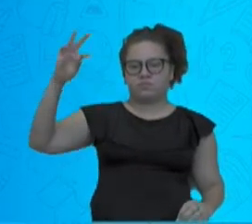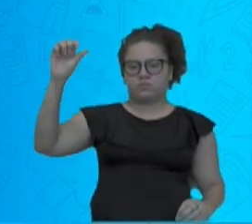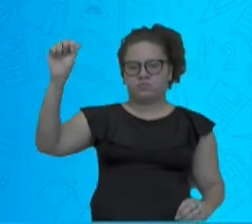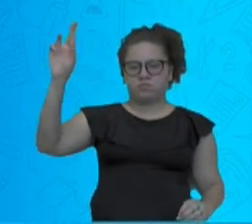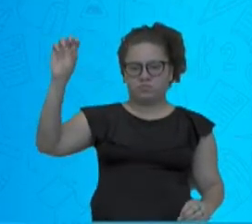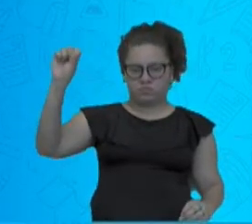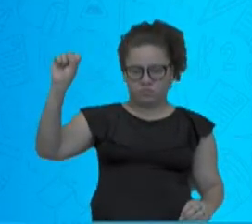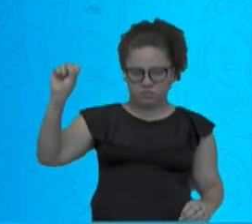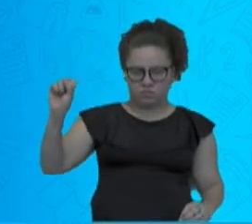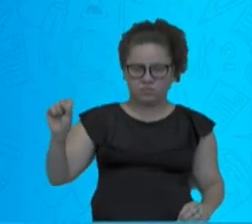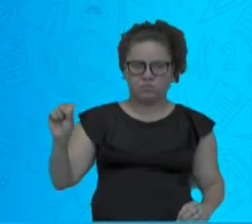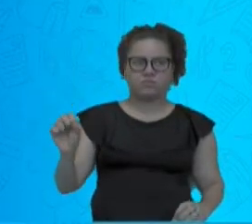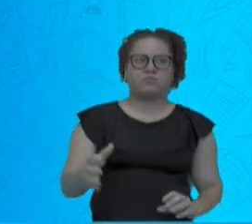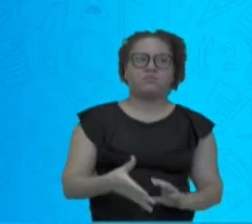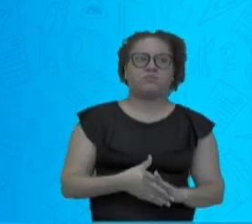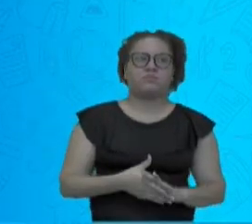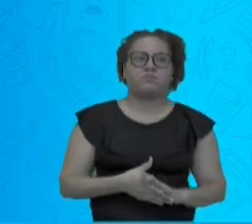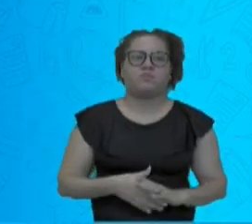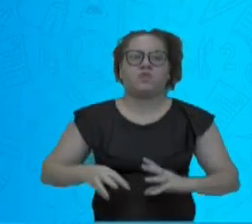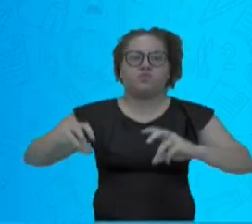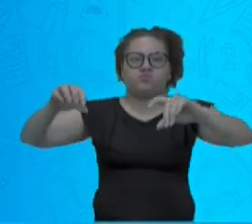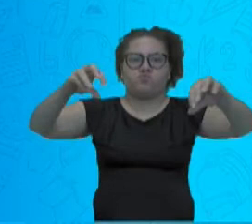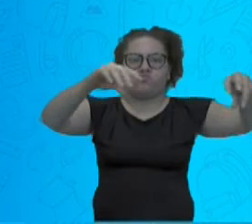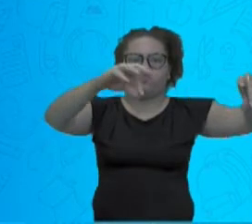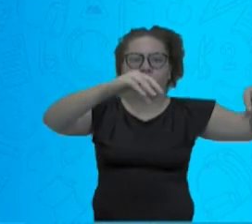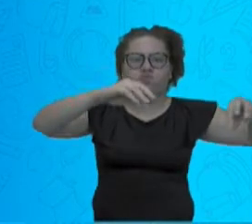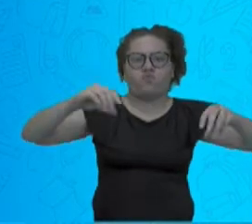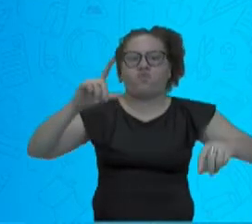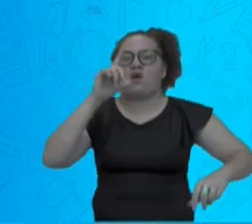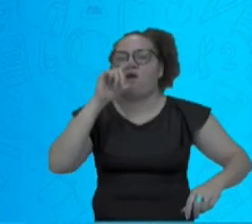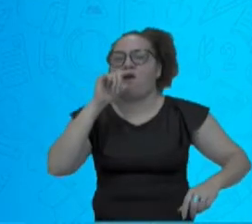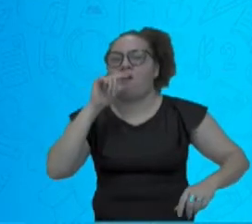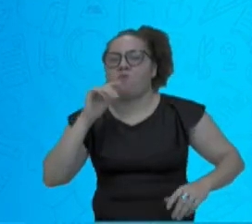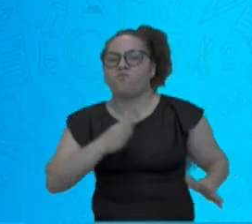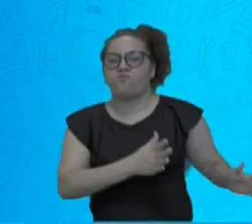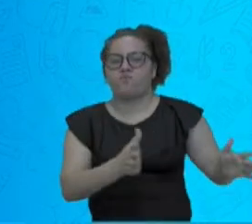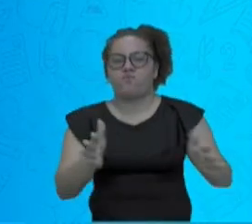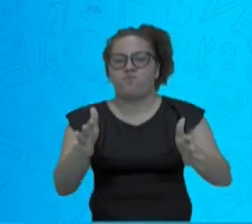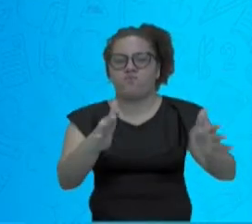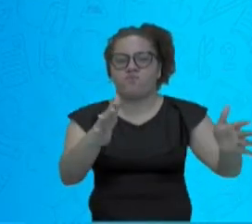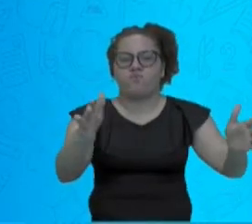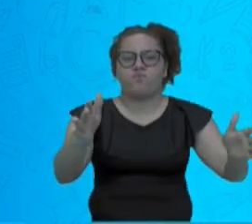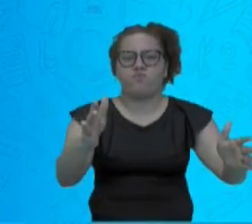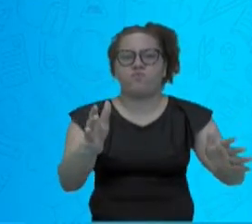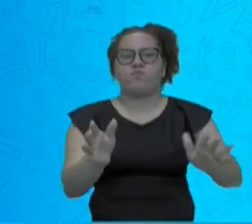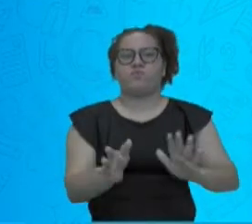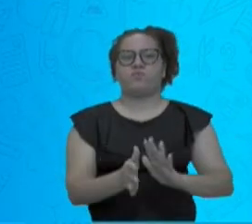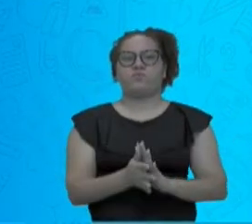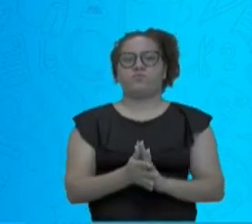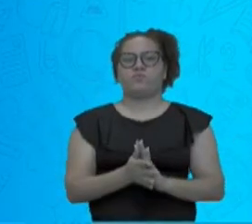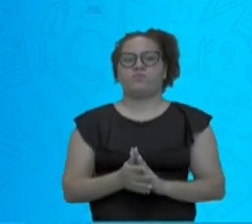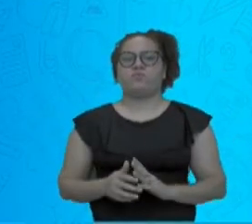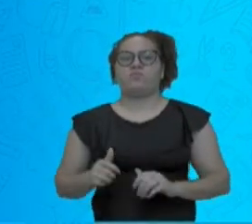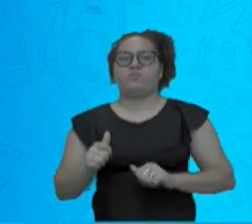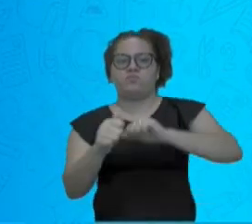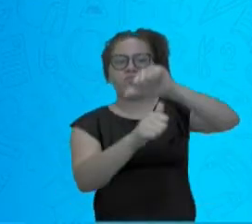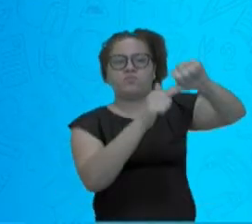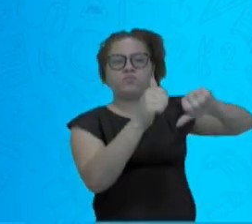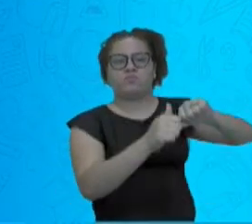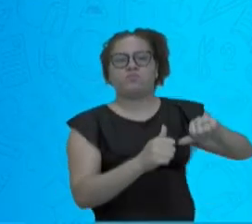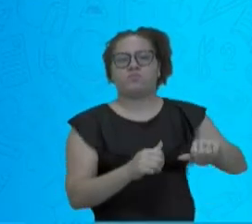chuva, né? E são assentados nas partes mais baixas, nivelando o